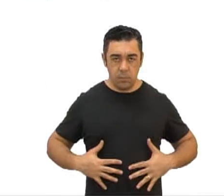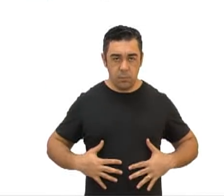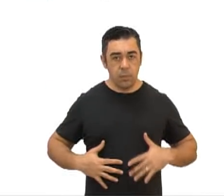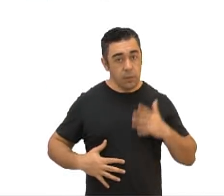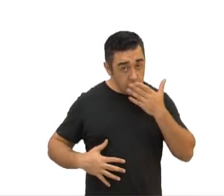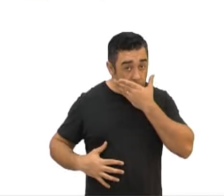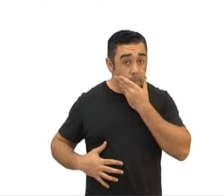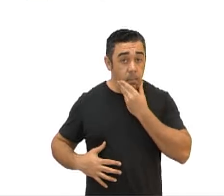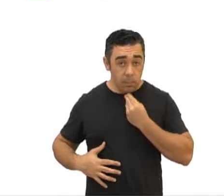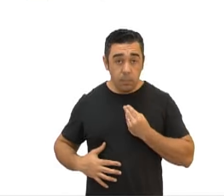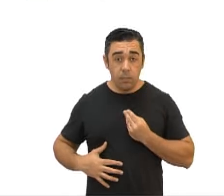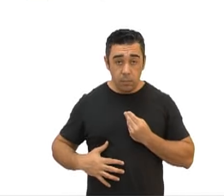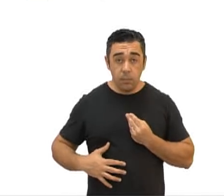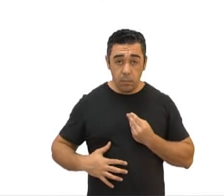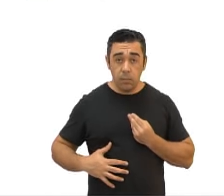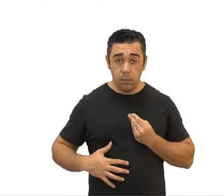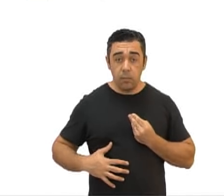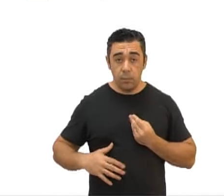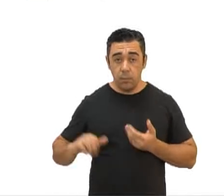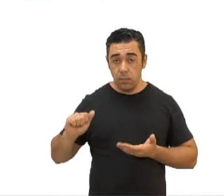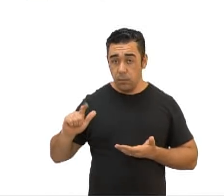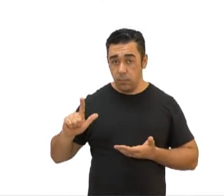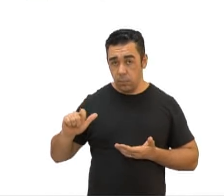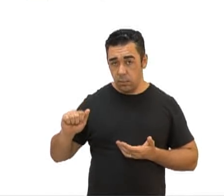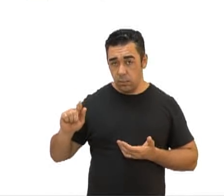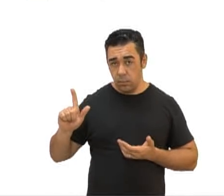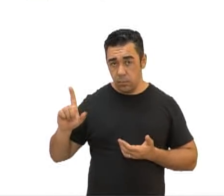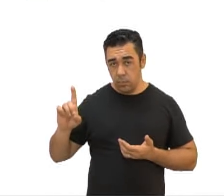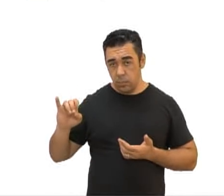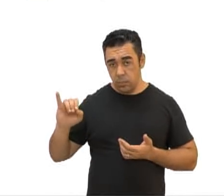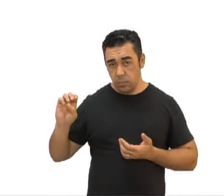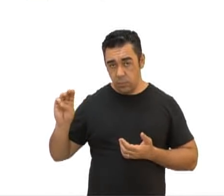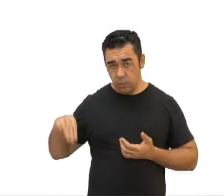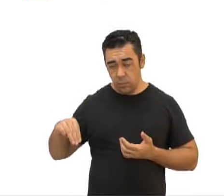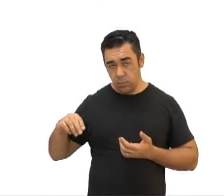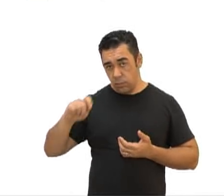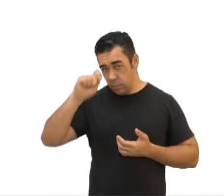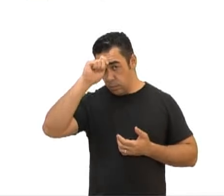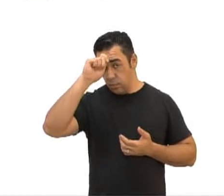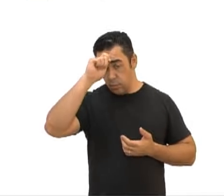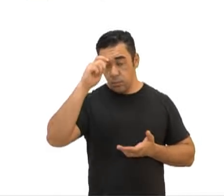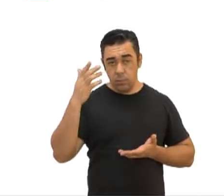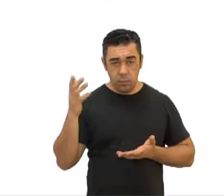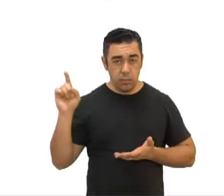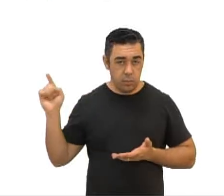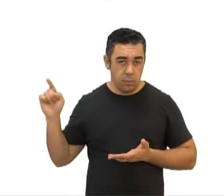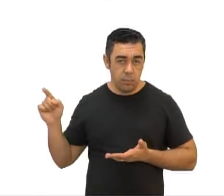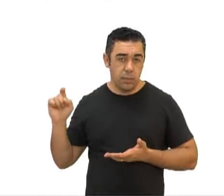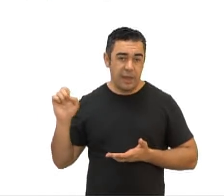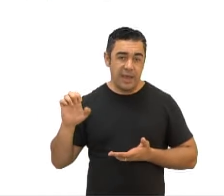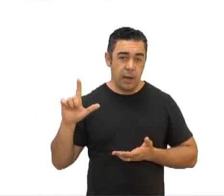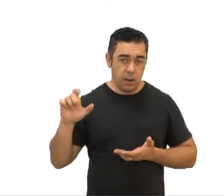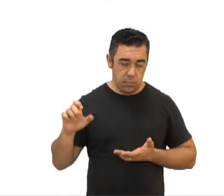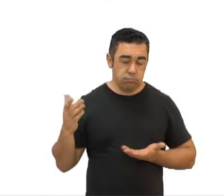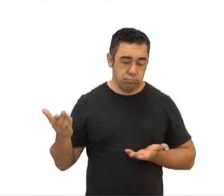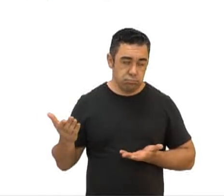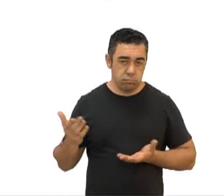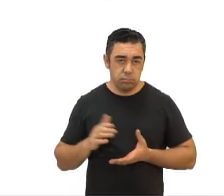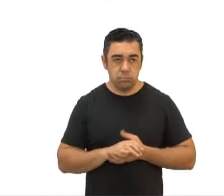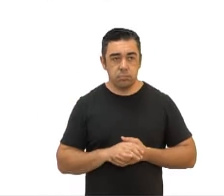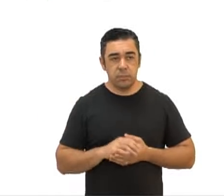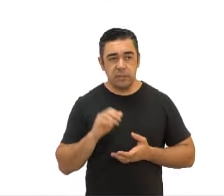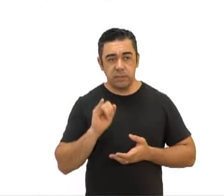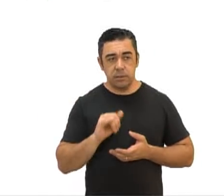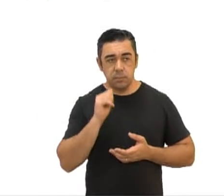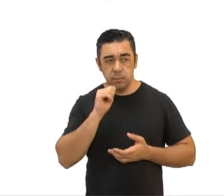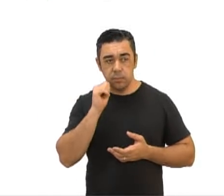ou será que foi a filha do sultão? Né? Se refere ao Aladim, então se refere a ele. Se refere à filha do